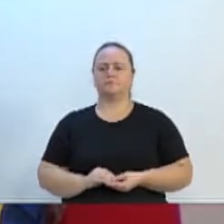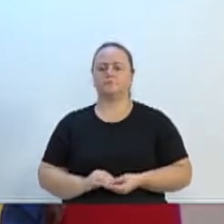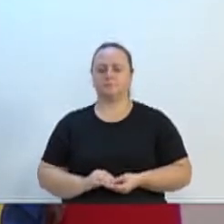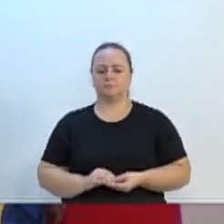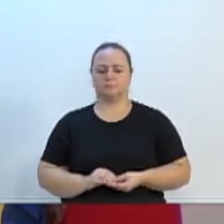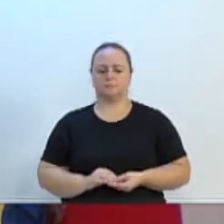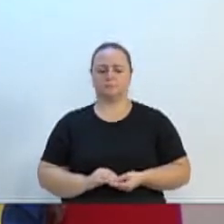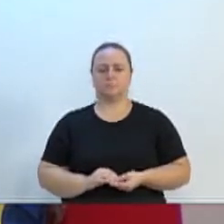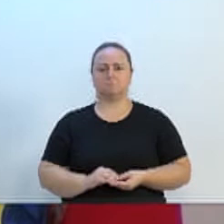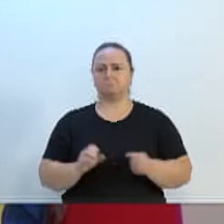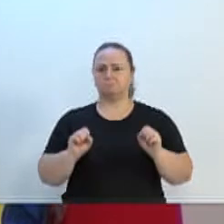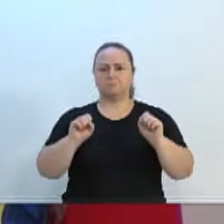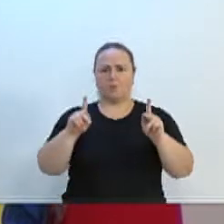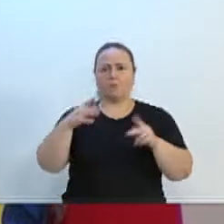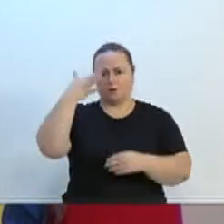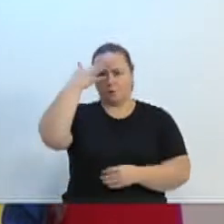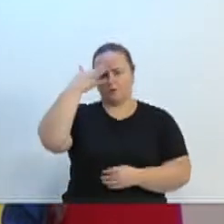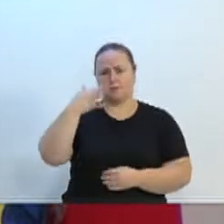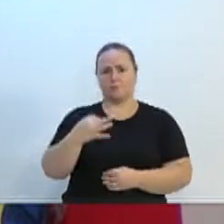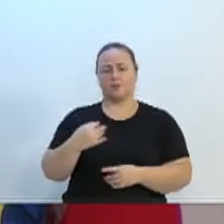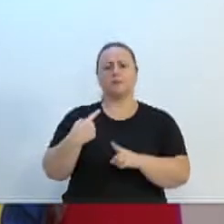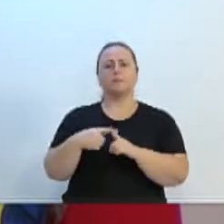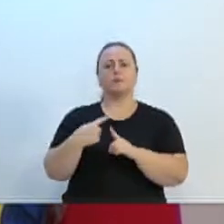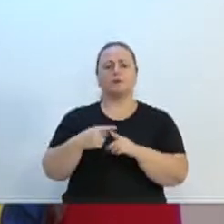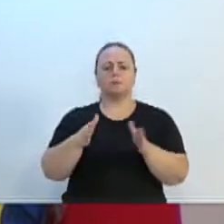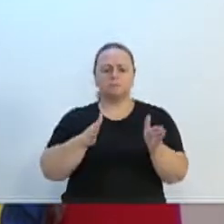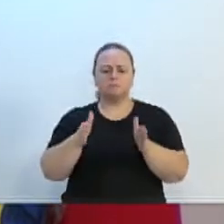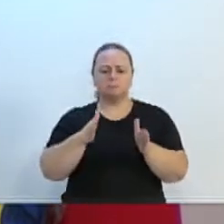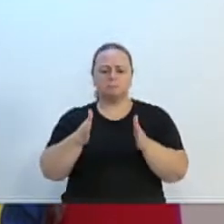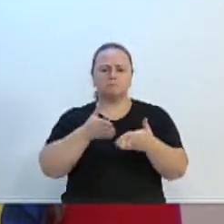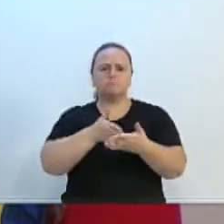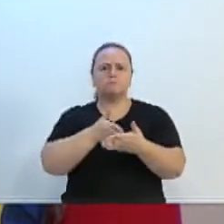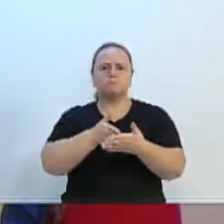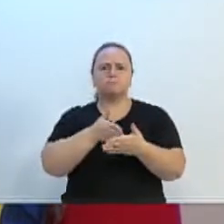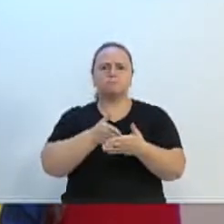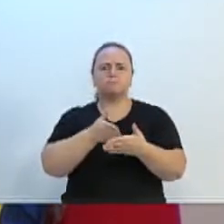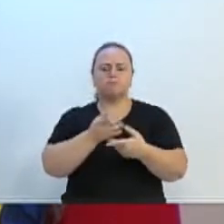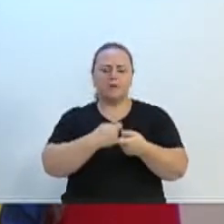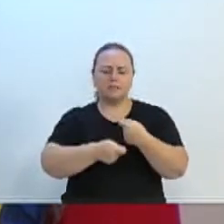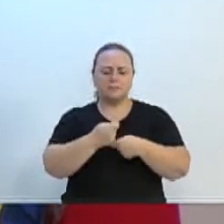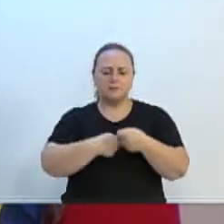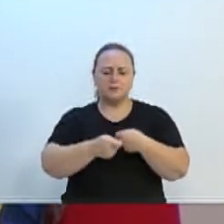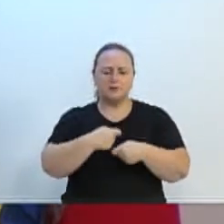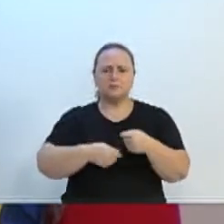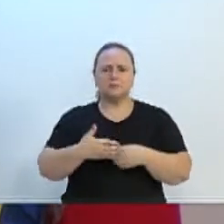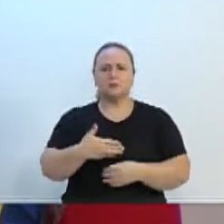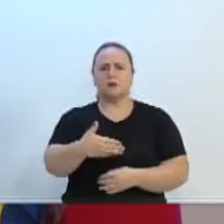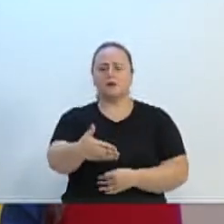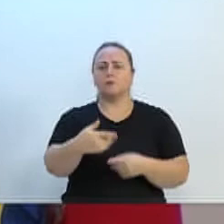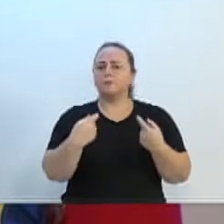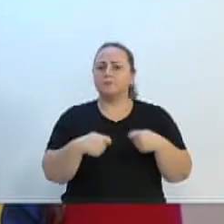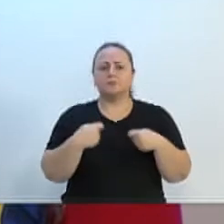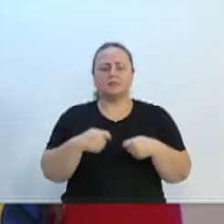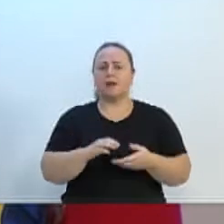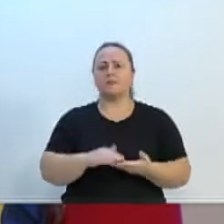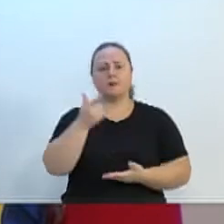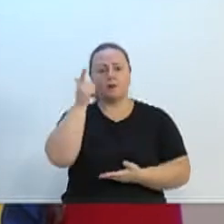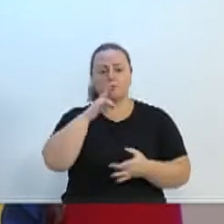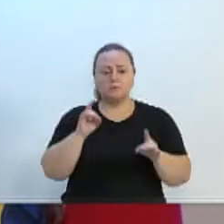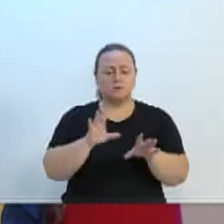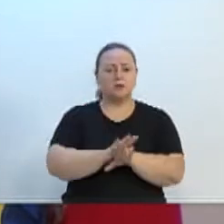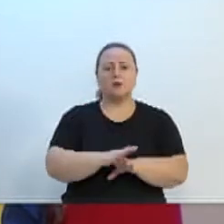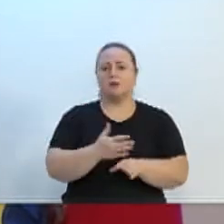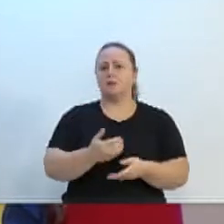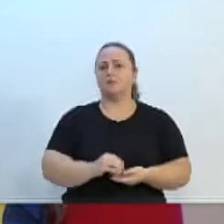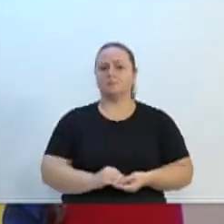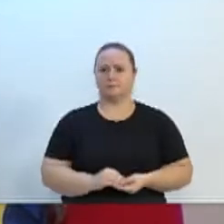na data daquele dia por conta do período e do prazo que a parte administrativa da prefeitura precisava ter para poder fazer.